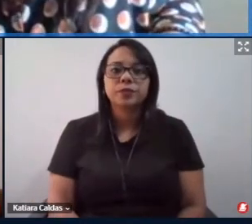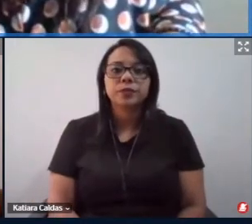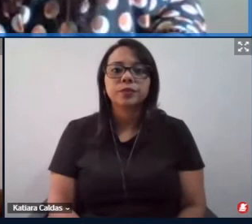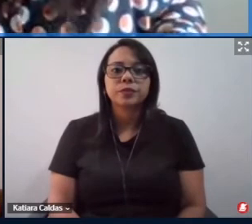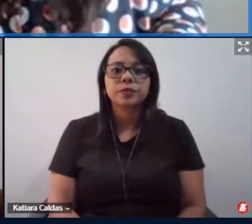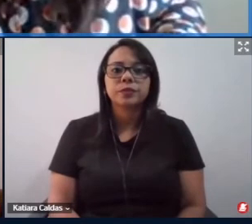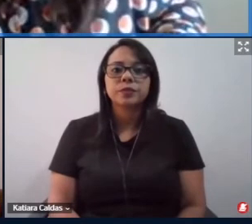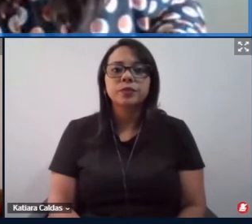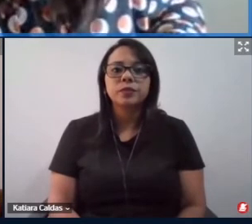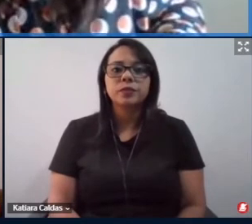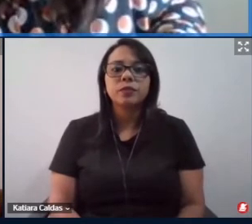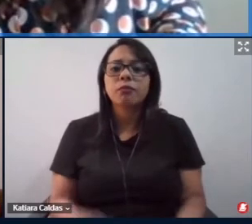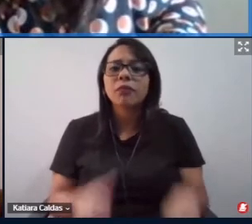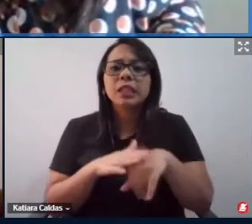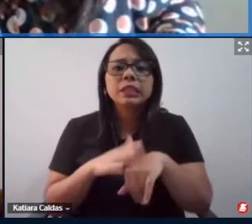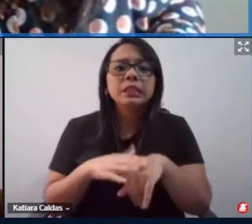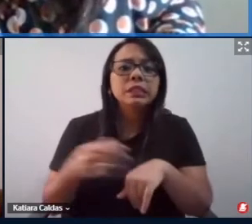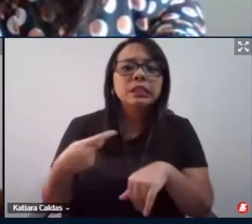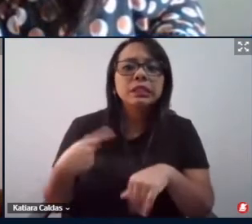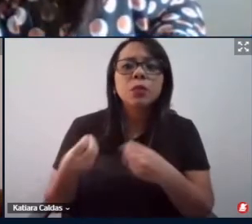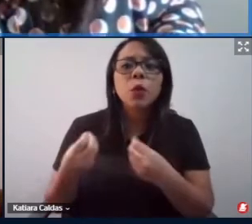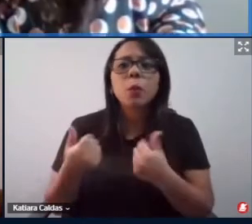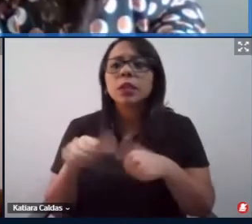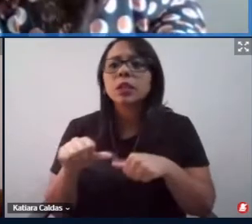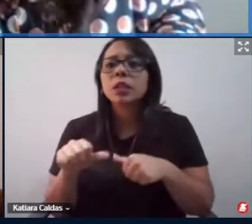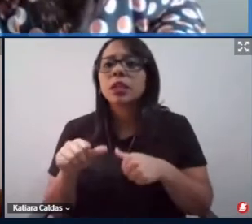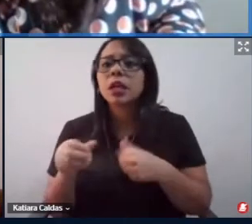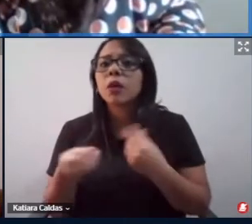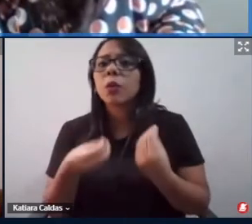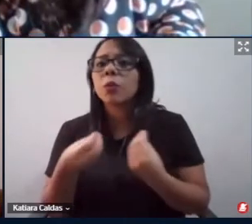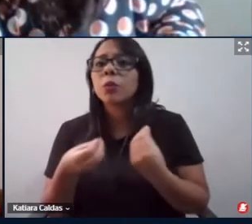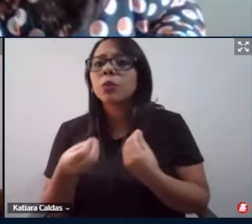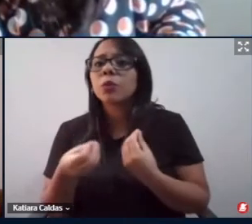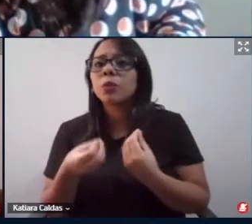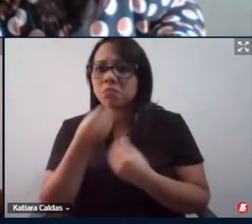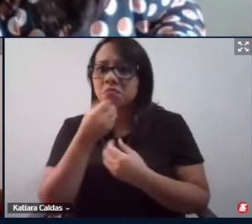Deixa eu ver, como é que tá meu tempo? Tudo bem?